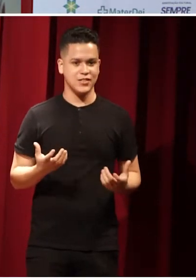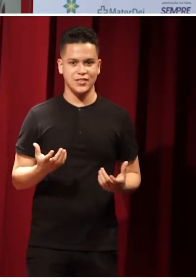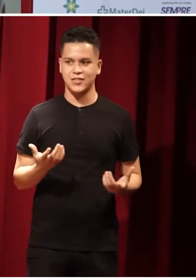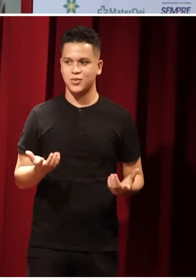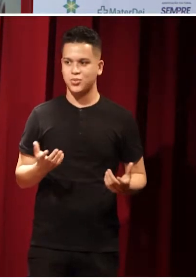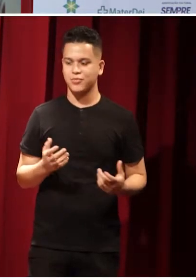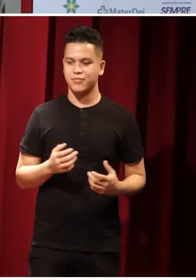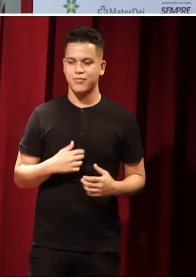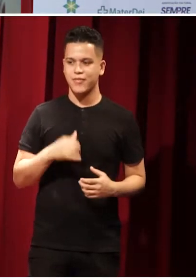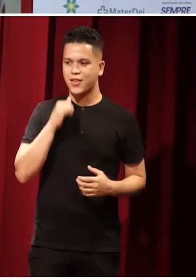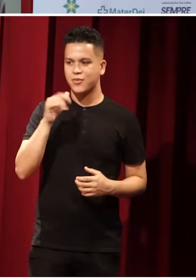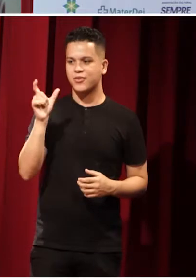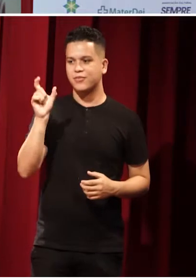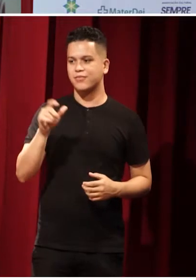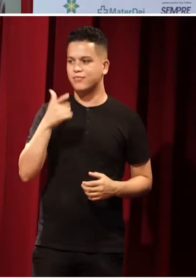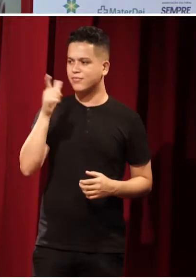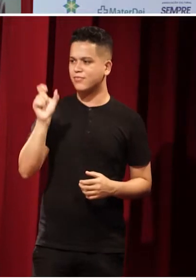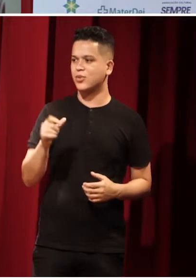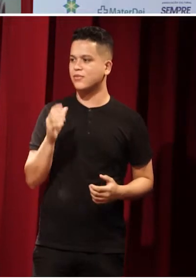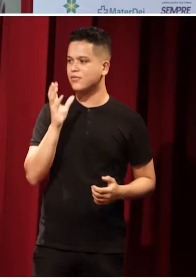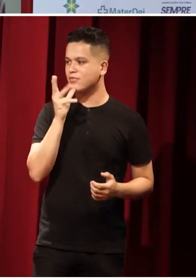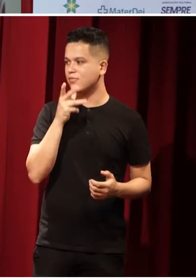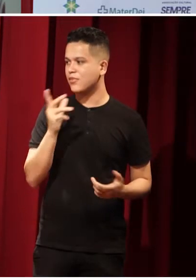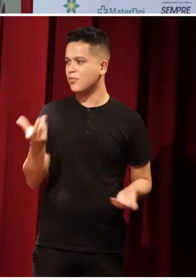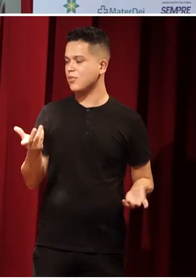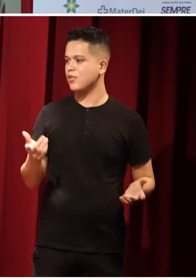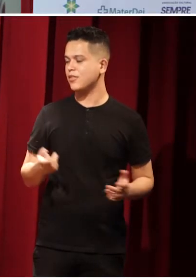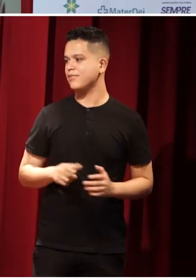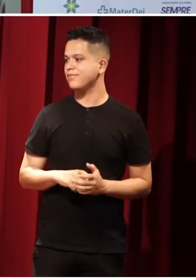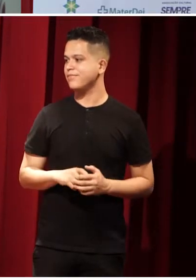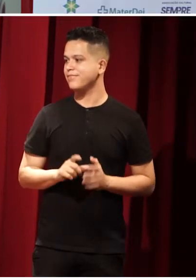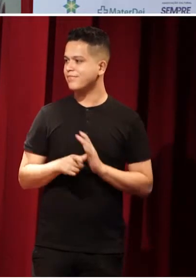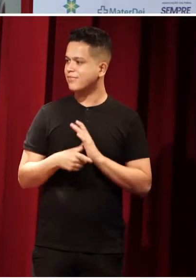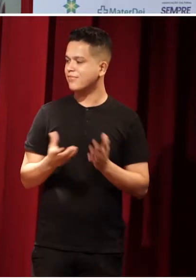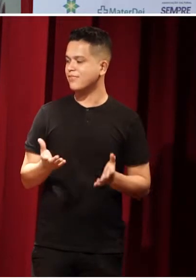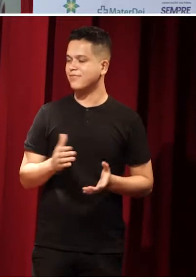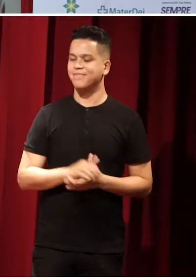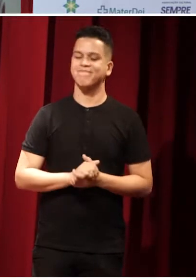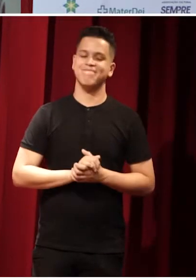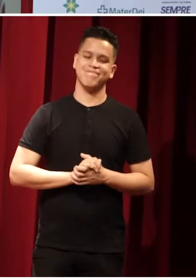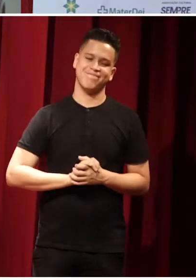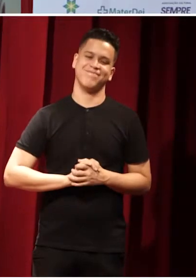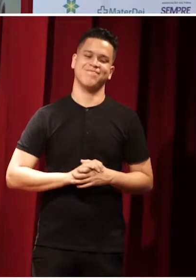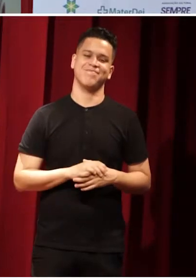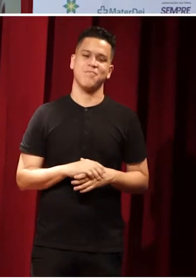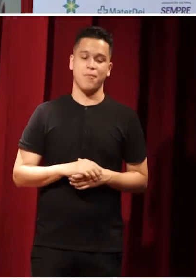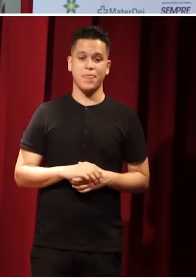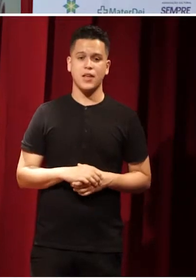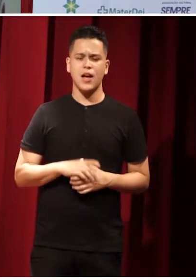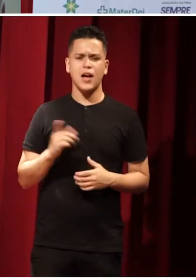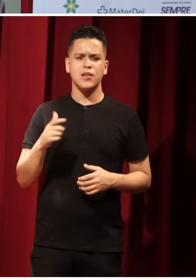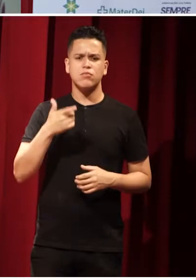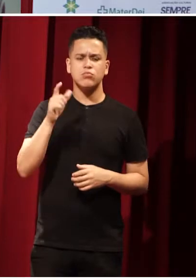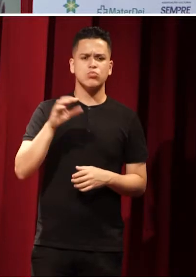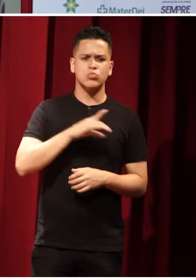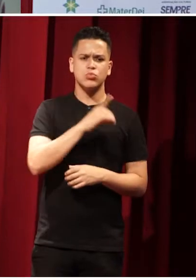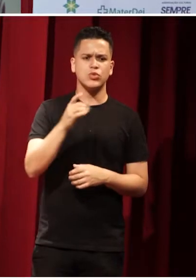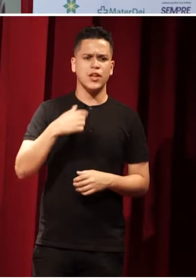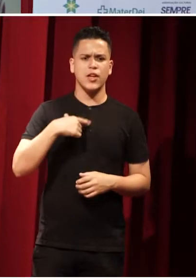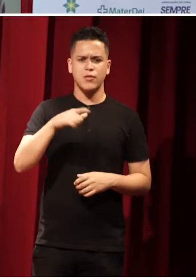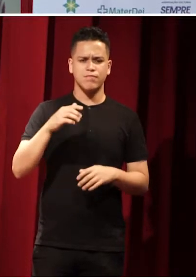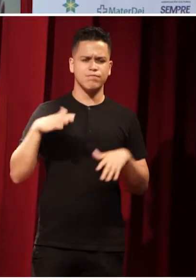feira, demorou, hein? Está atrasado, todo mundo esperando aqui. Eu estava na Feira Internacional de Guadalajara, ele passa por